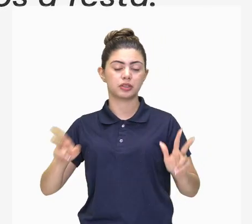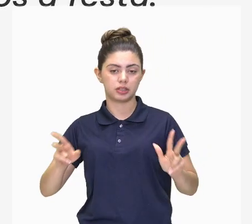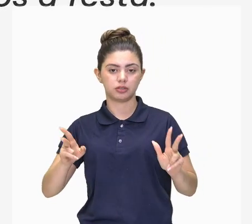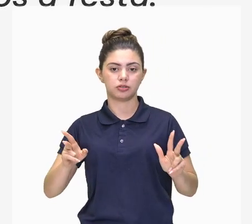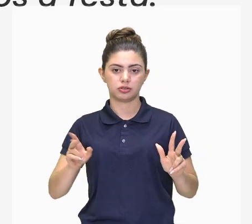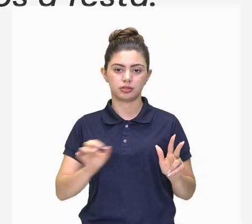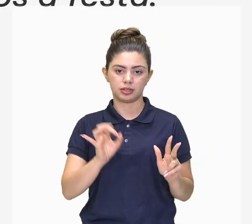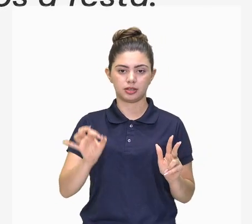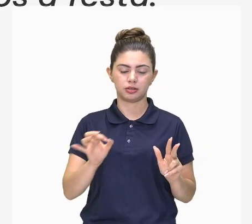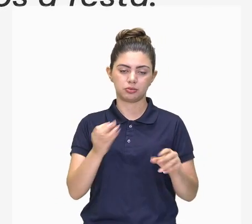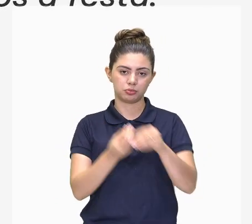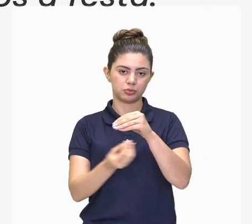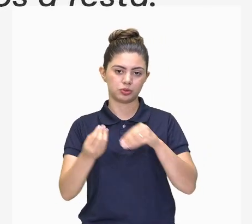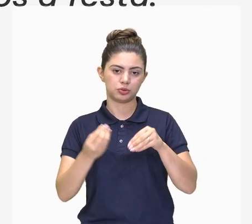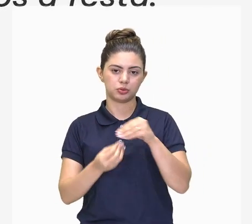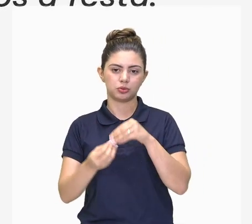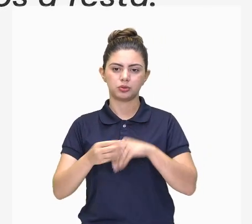mistura